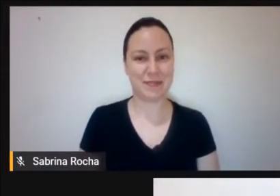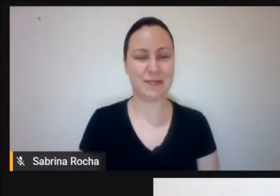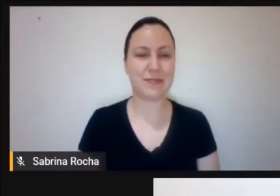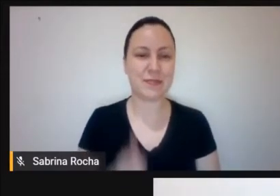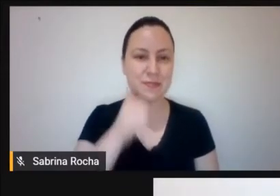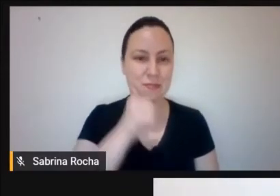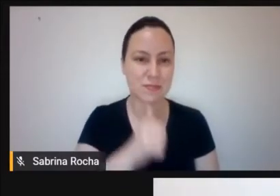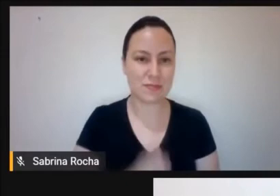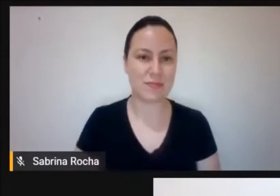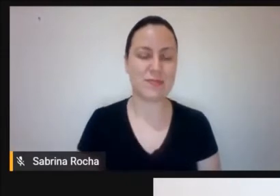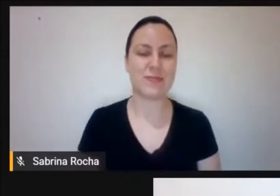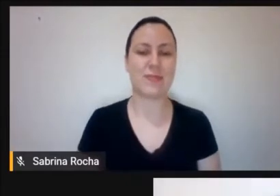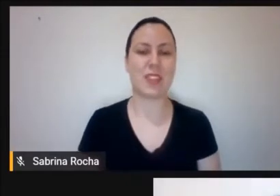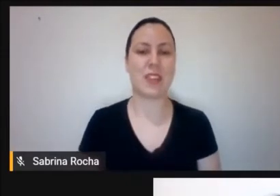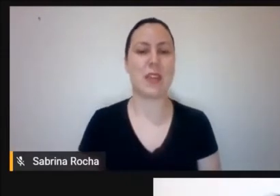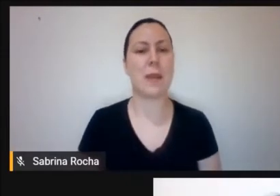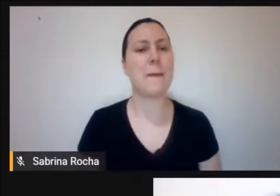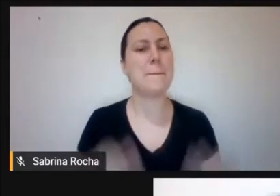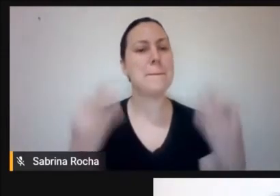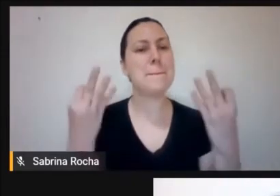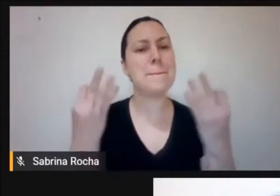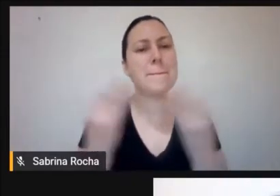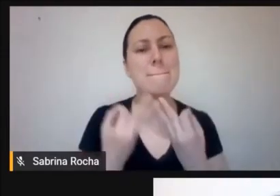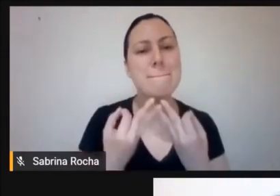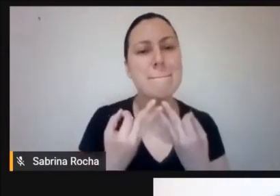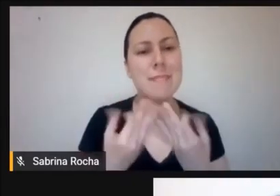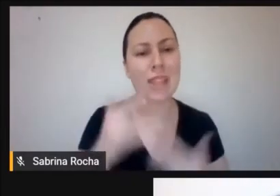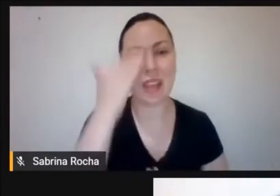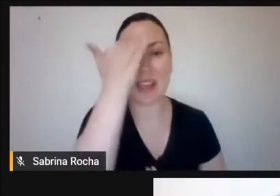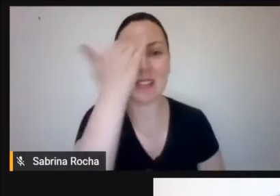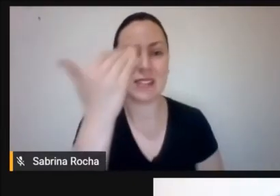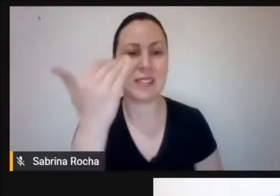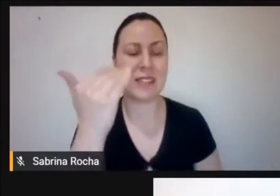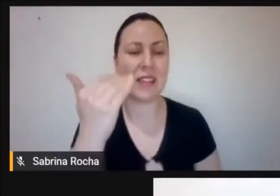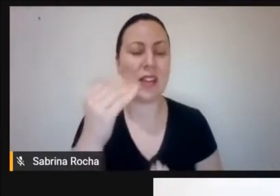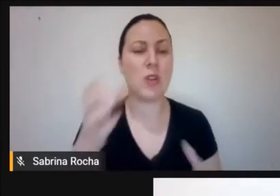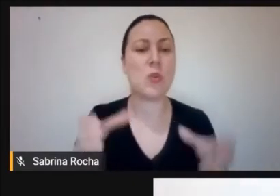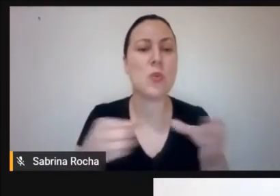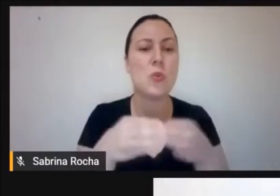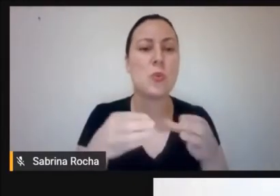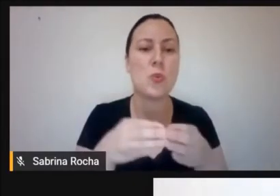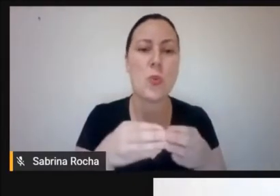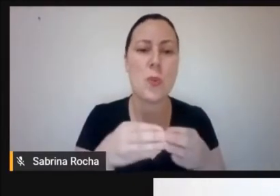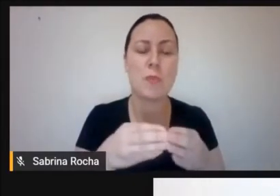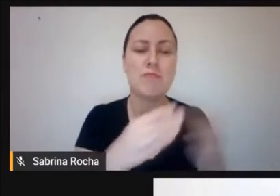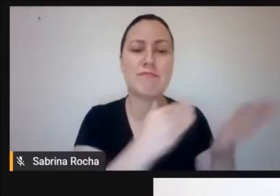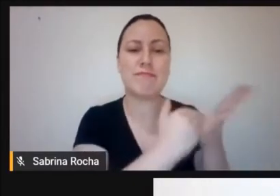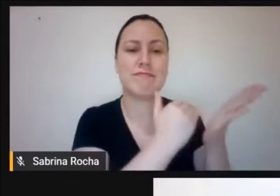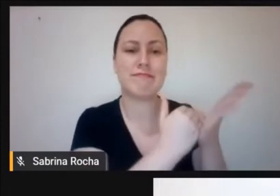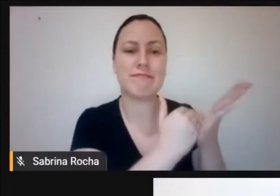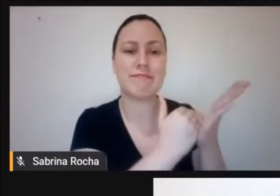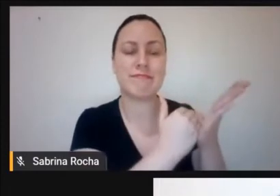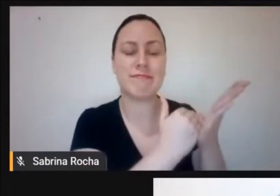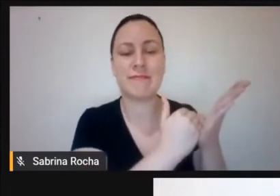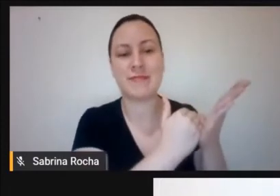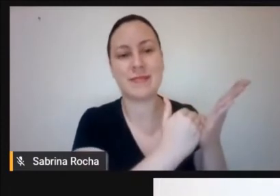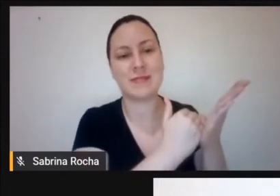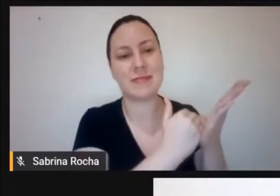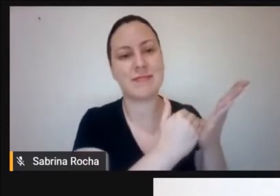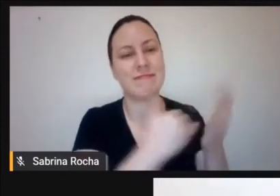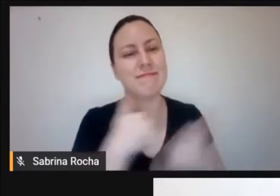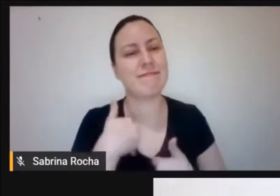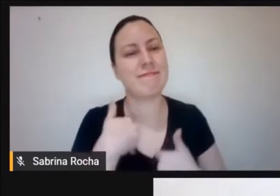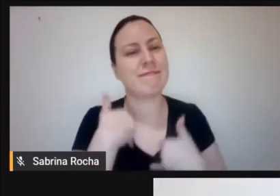perfeito, Krenak. Queria agradecer em nome de toda essa equipe colaborativa por essa